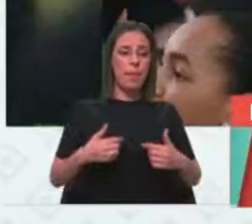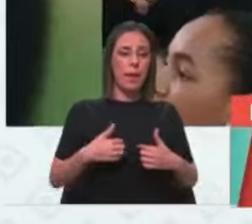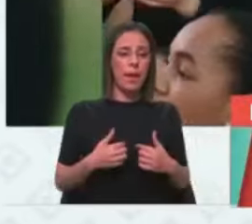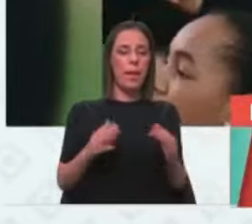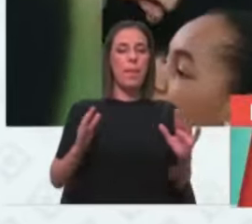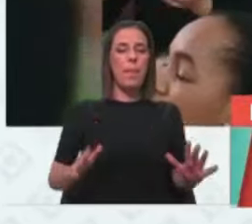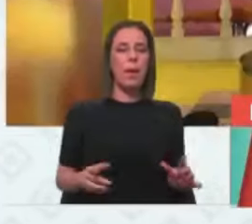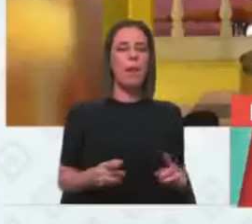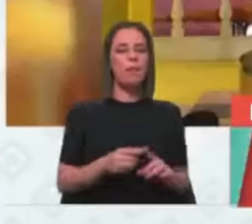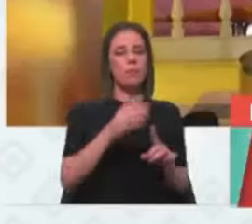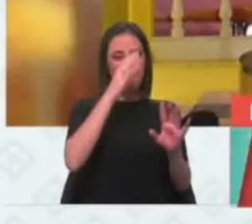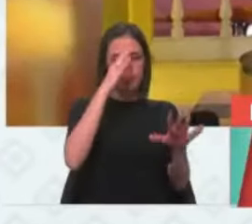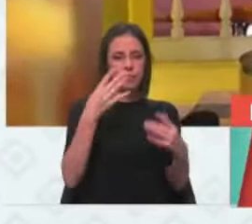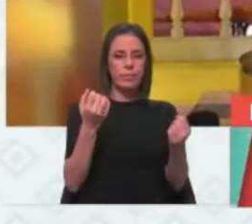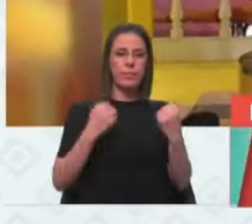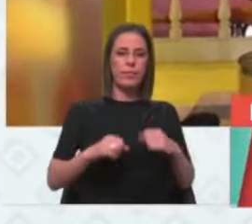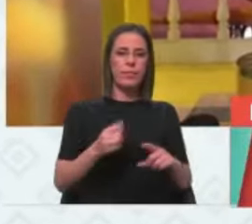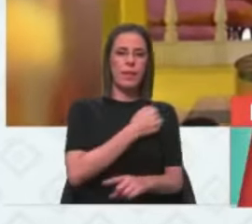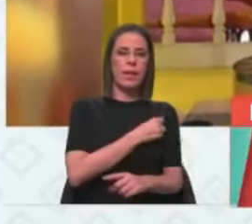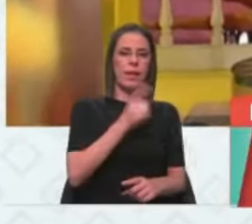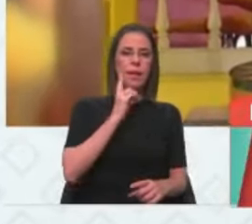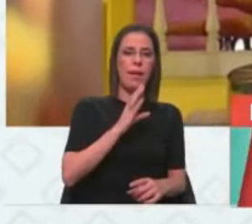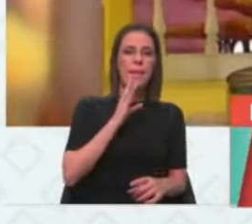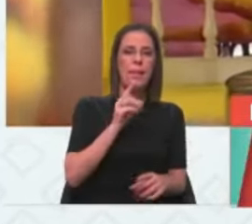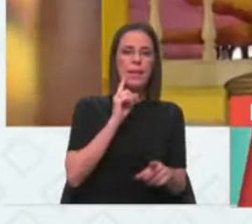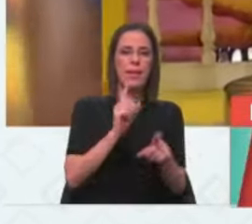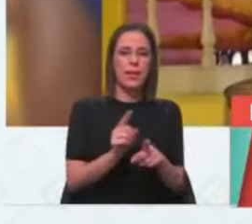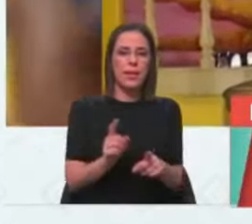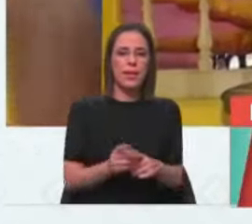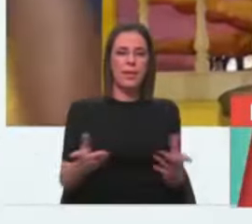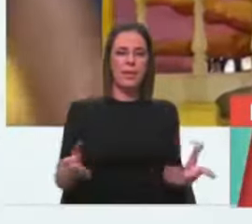Mas eu tive imagino tu ensaiares em casa com a tua mãe, com as tuas manas.